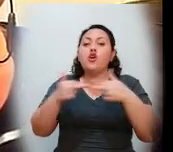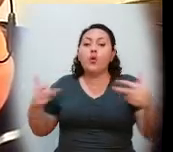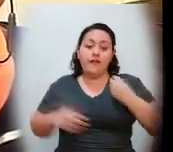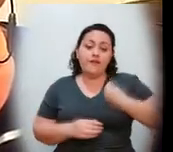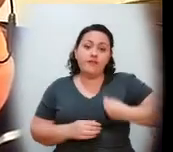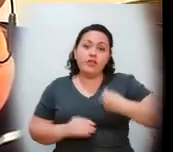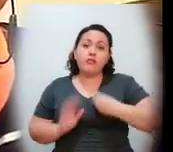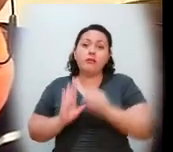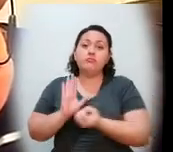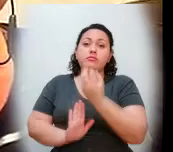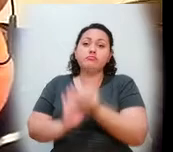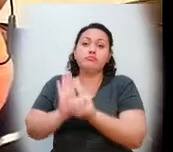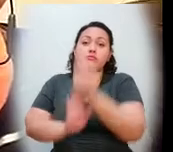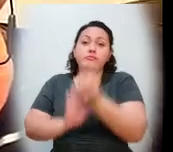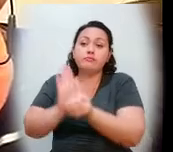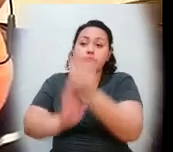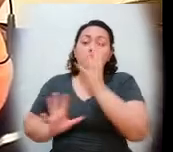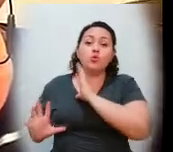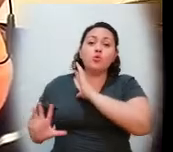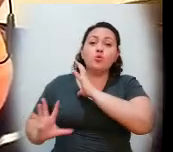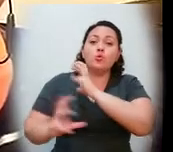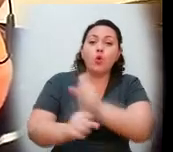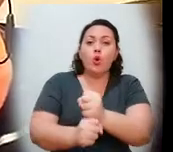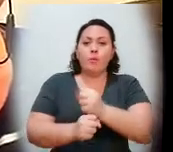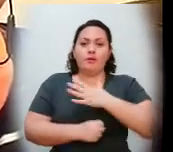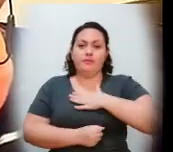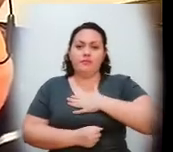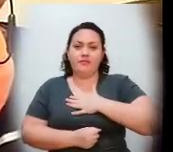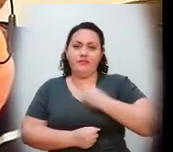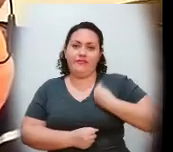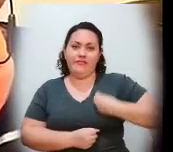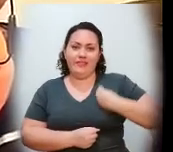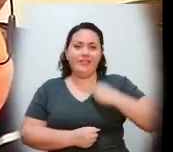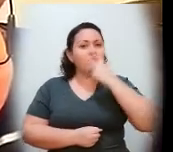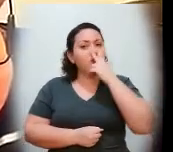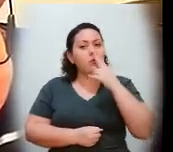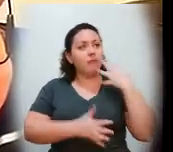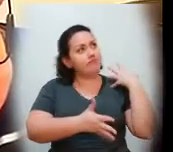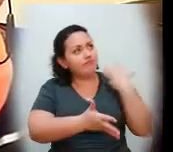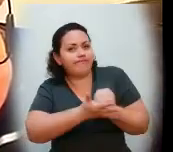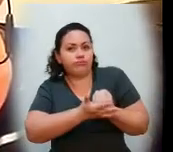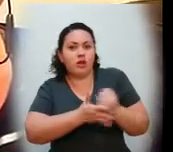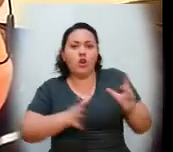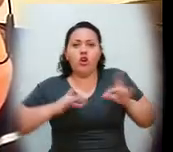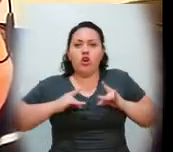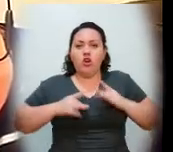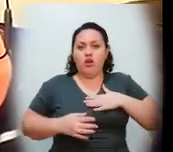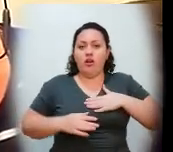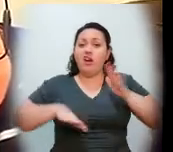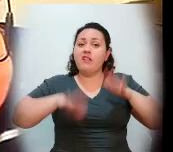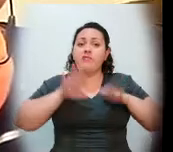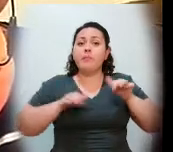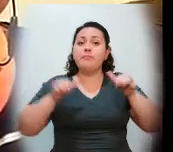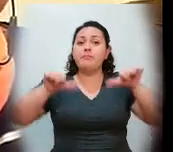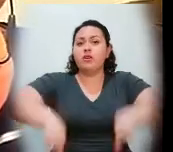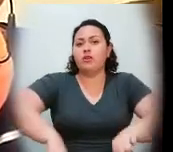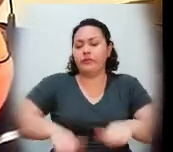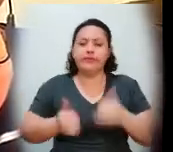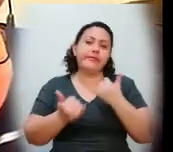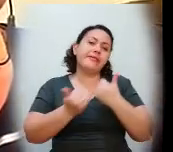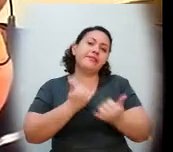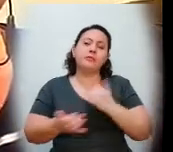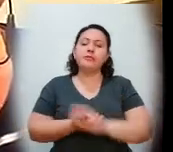que depois vão, ao longo da vida, vão se somando com questões que já vêm com a gente, né, e que acabam piorando.